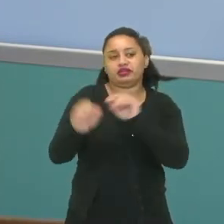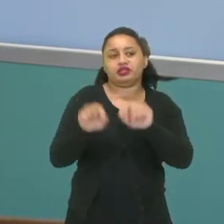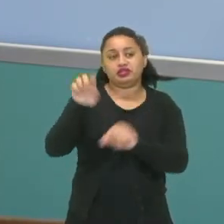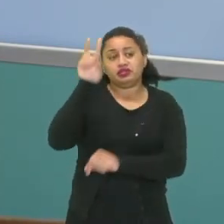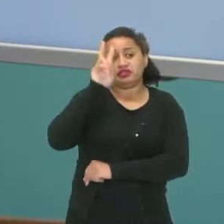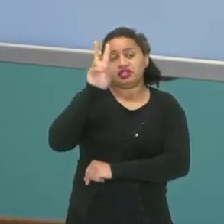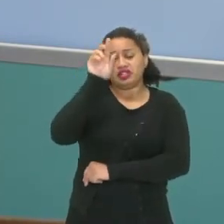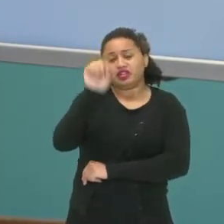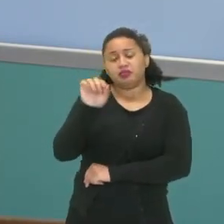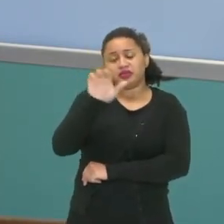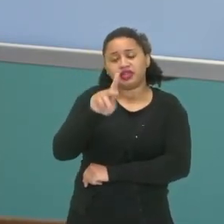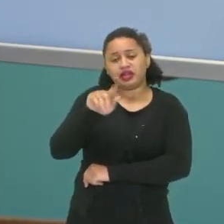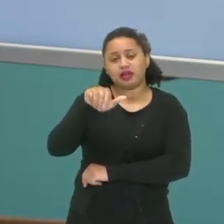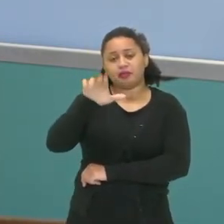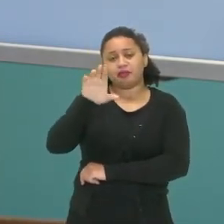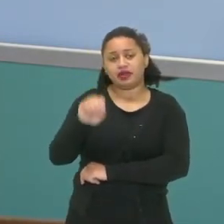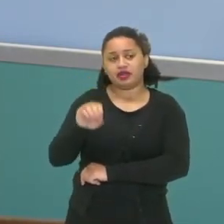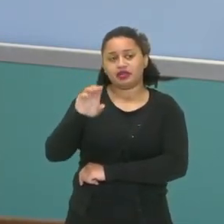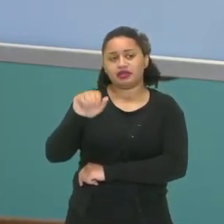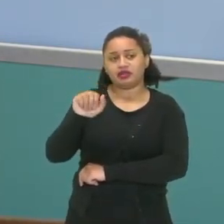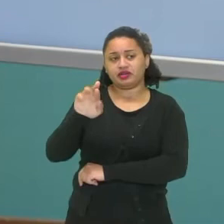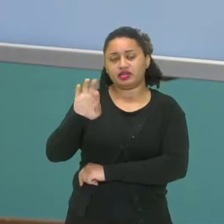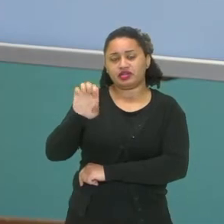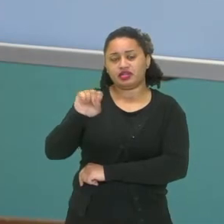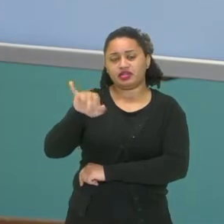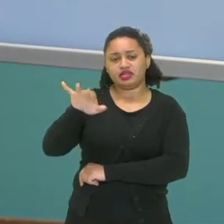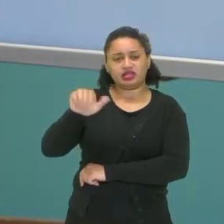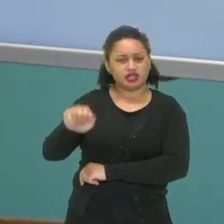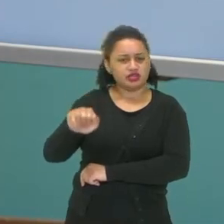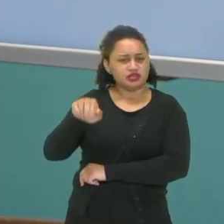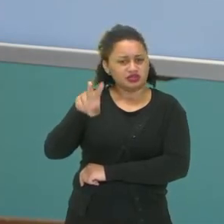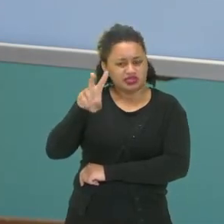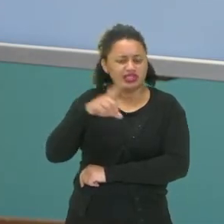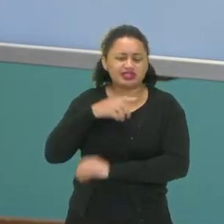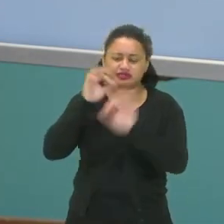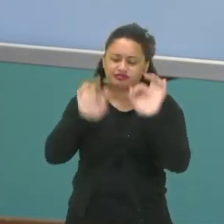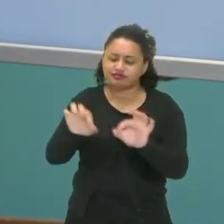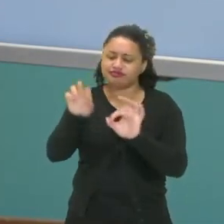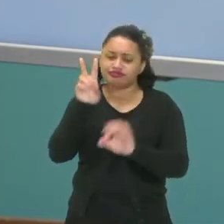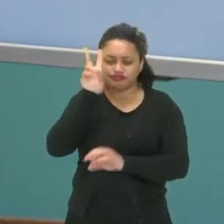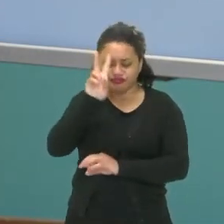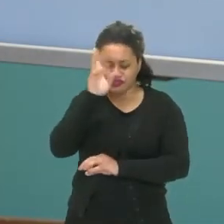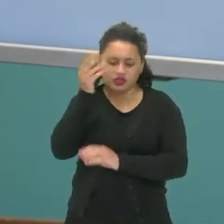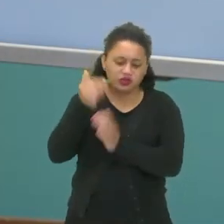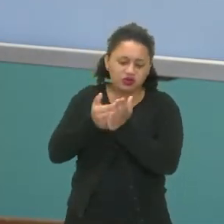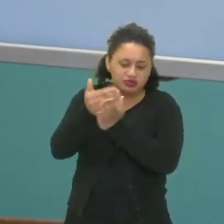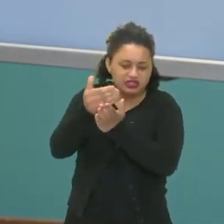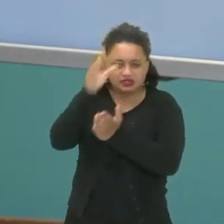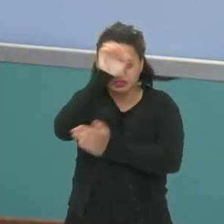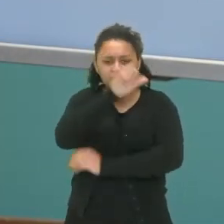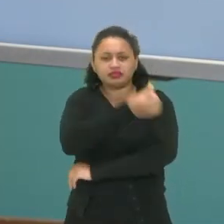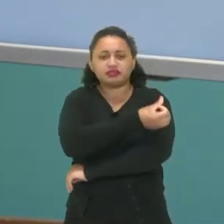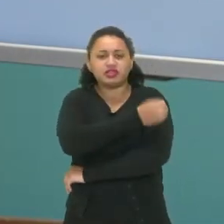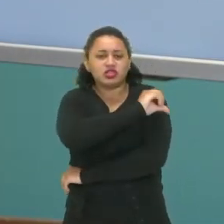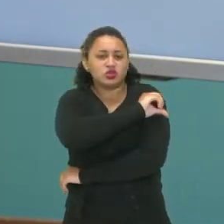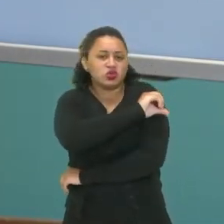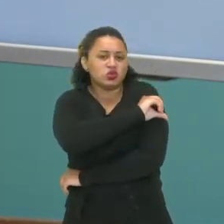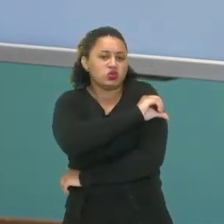lembra o que é um plano cartesiano? Tenho certeza que sim, né? O plano cartesiano a gente já começou a utilizar lá no ensino fundamental, no 9º